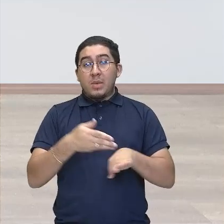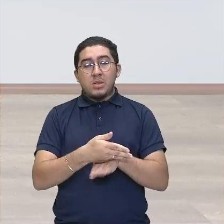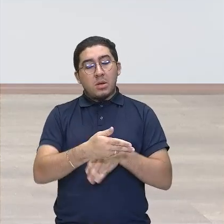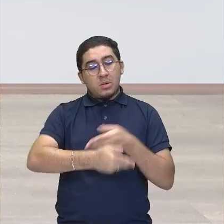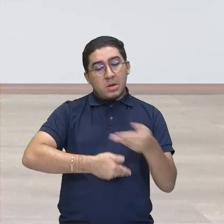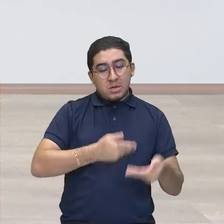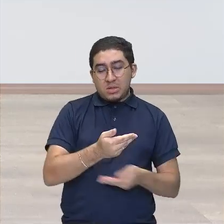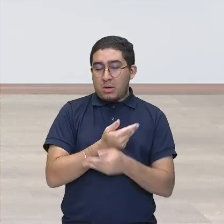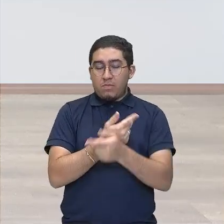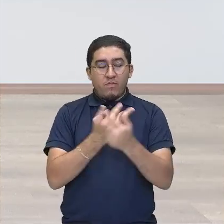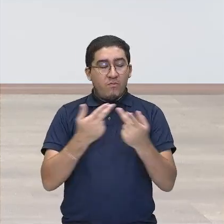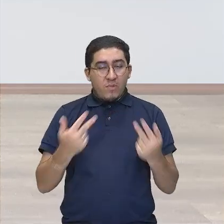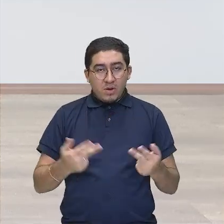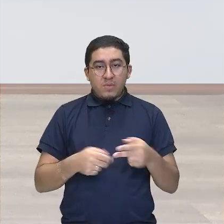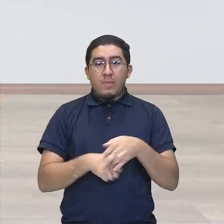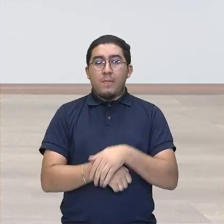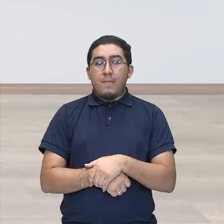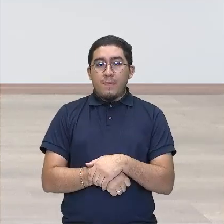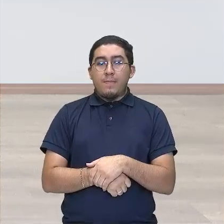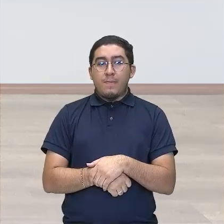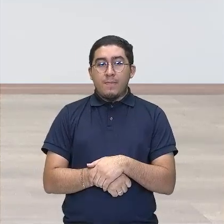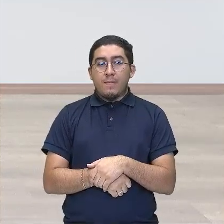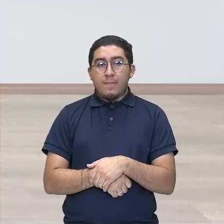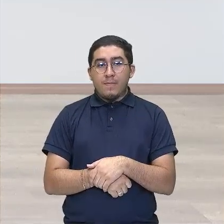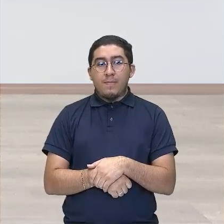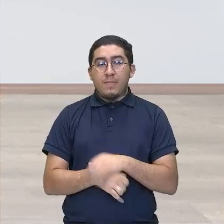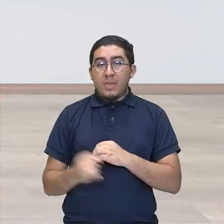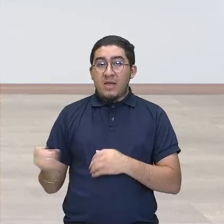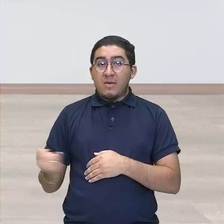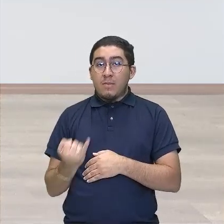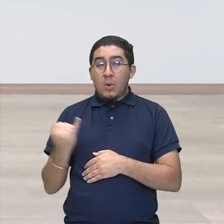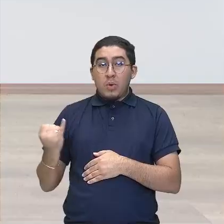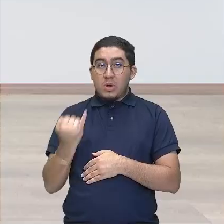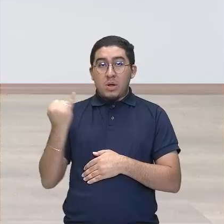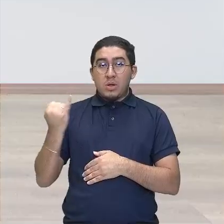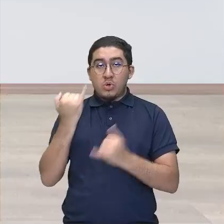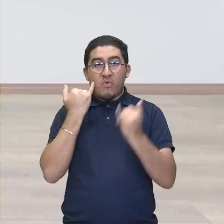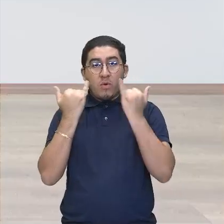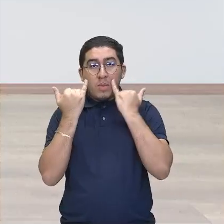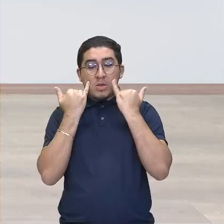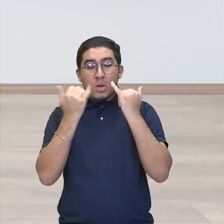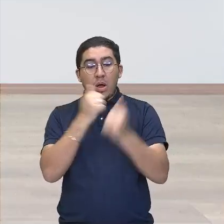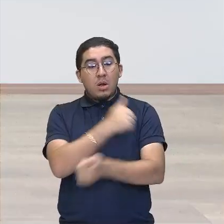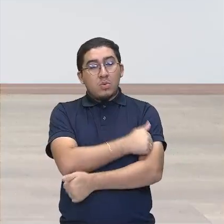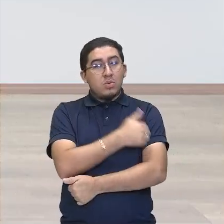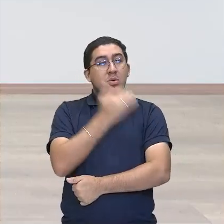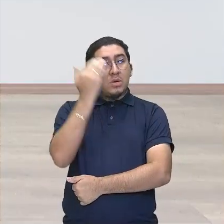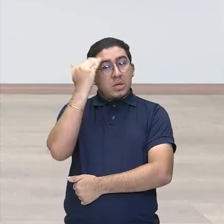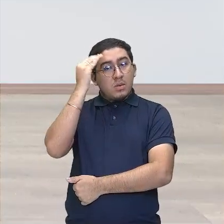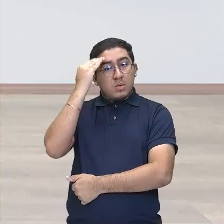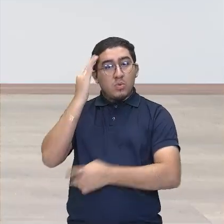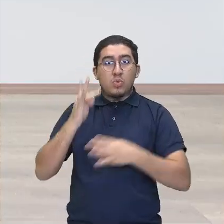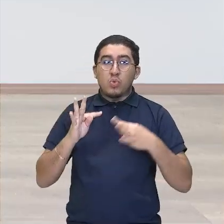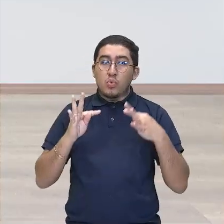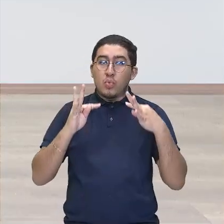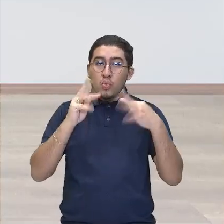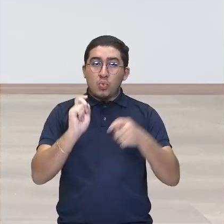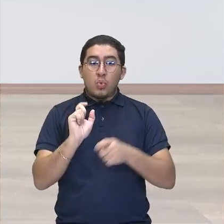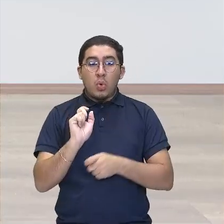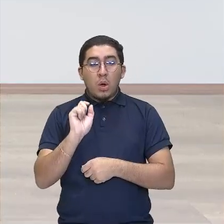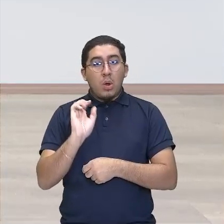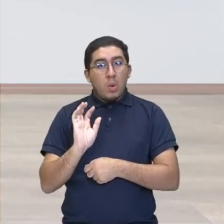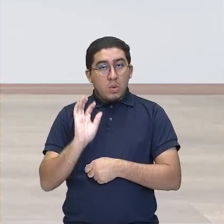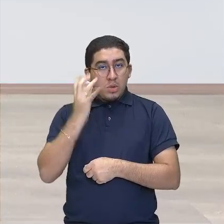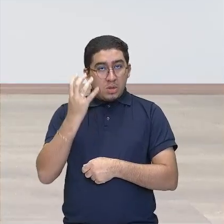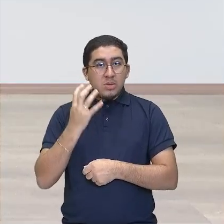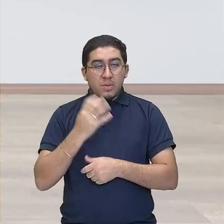mais. Certo, Ellen? Informações muito importantes para o nosso estudante ali, para situar ele, né, de tudo aquilo que vai acontecer durante o componente, né? Por isso a gente achou